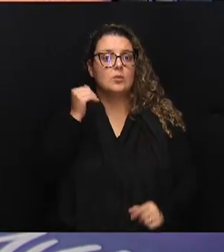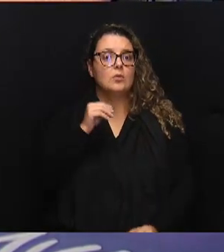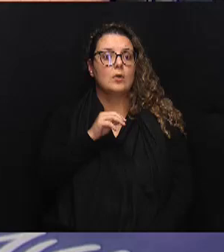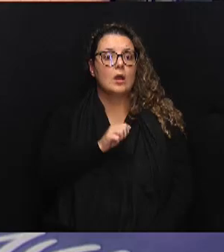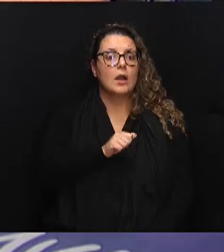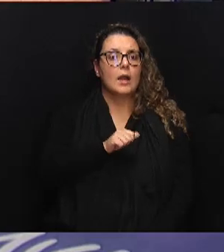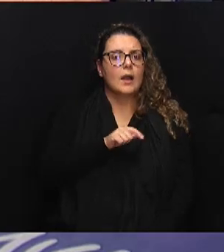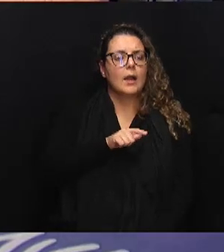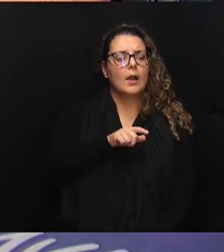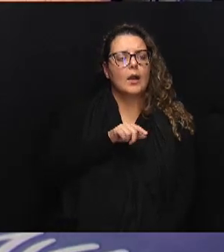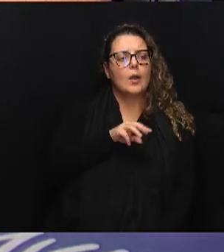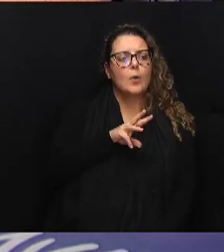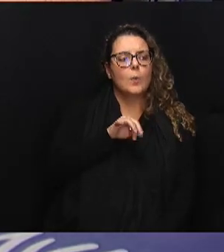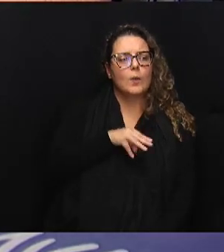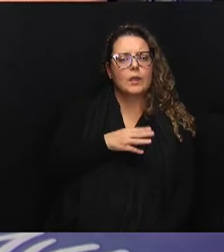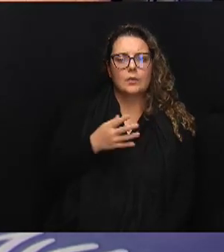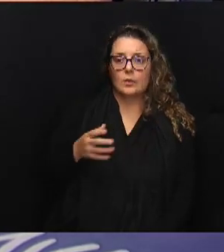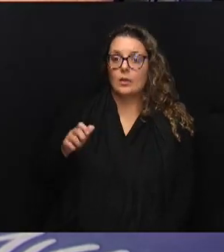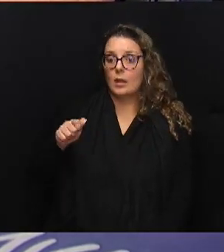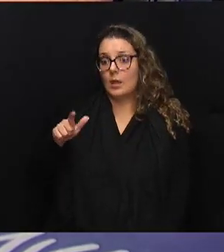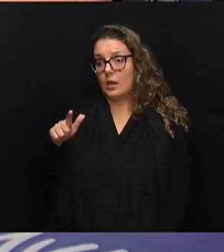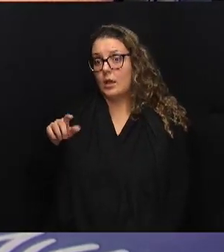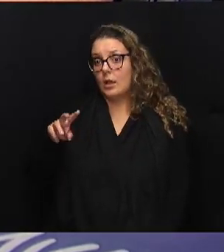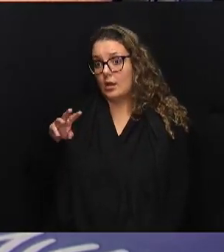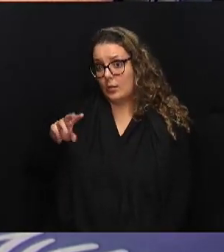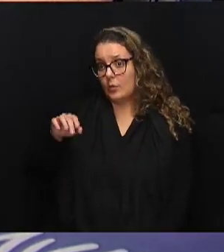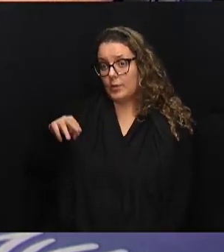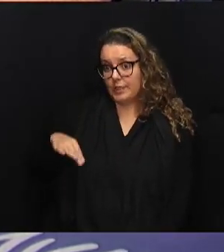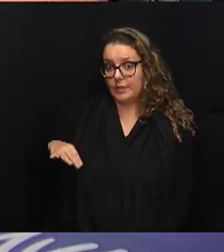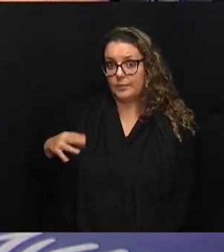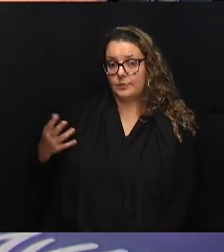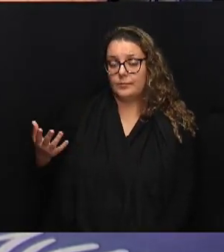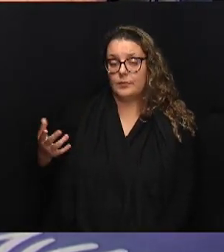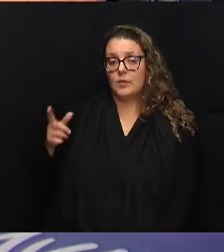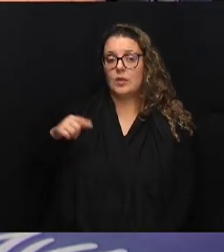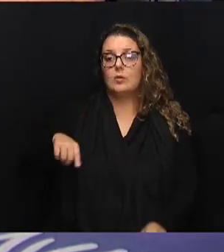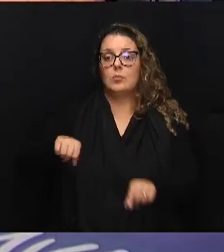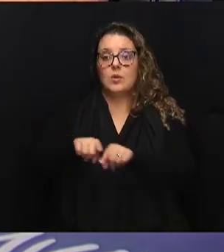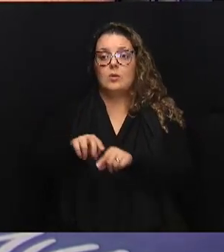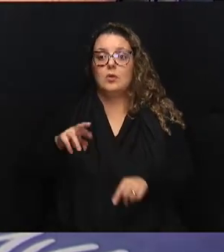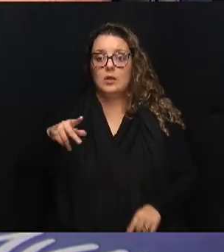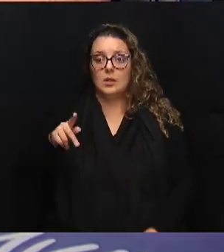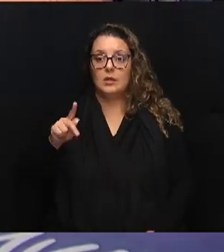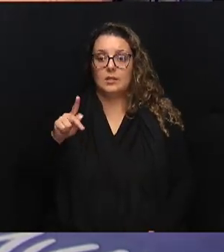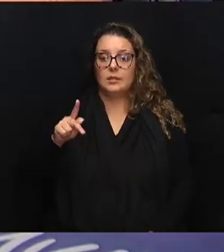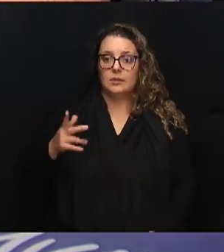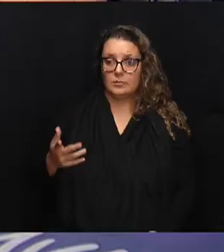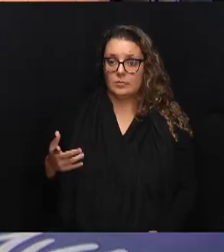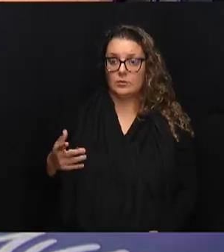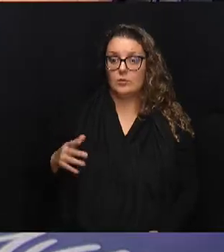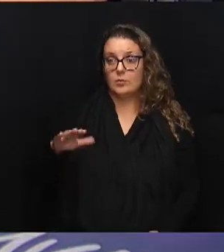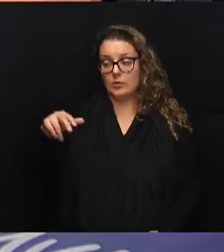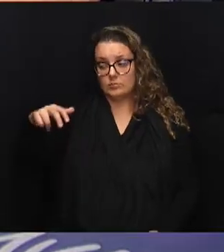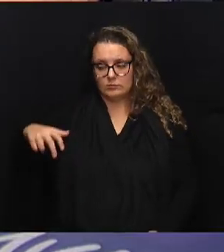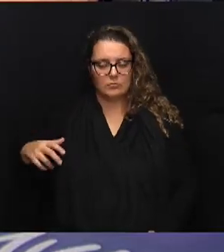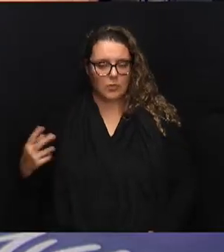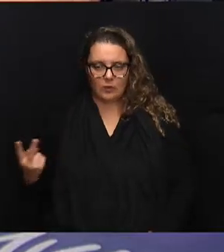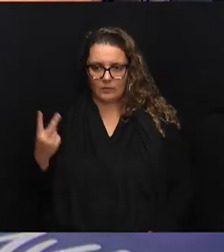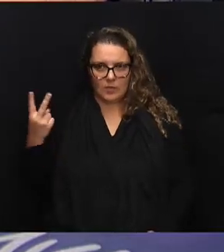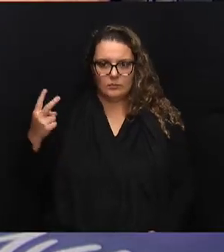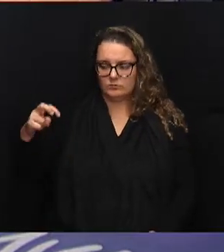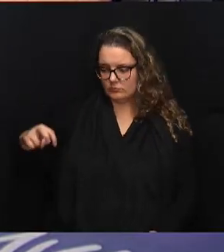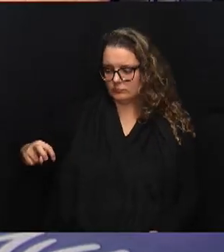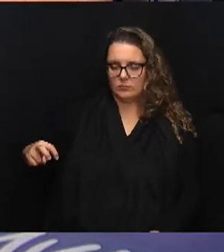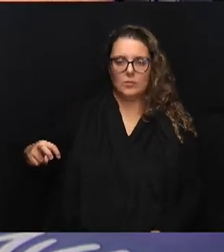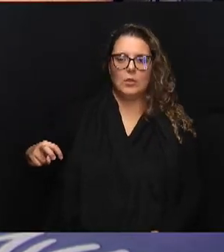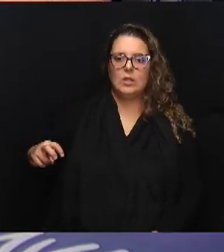pessoal fala no poker? Então, o all-in tem a ver também com esse ranking de mãos. Muitas vezes quando o jogador realiza uma mão de muito valor, então por exemplo, o jogador tem um